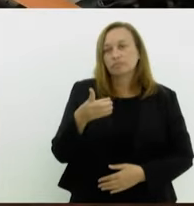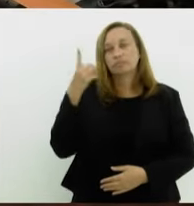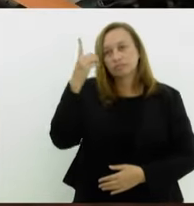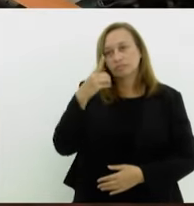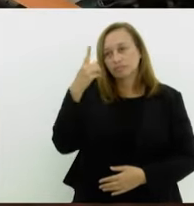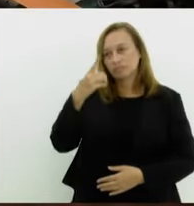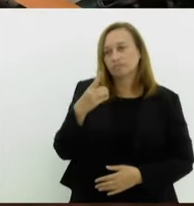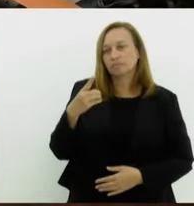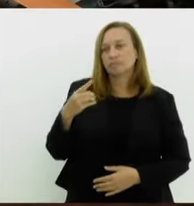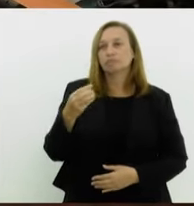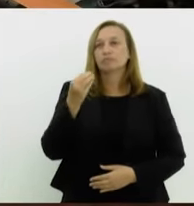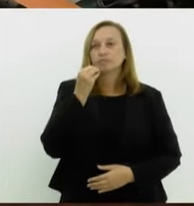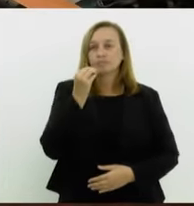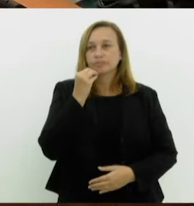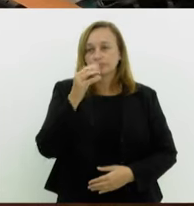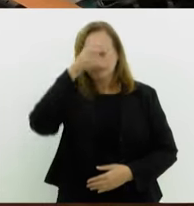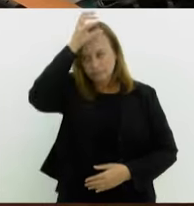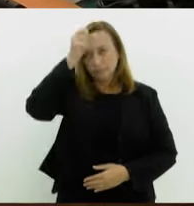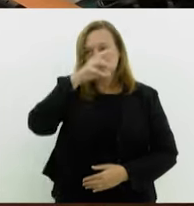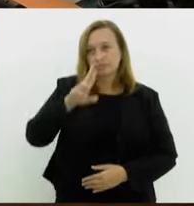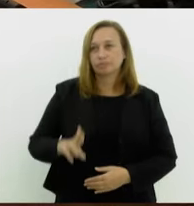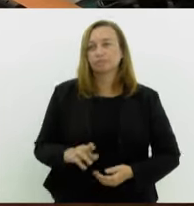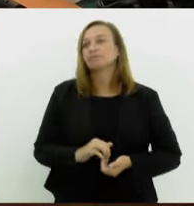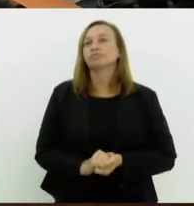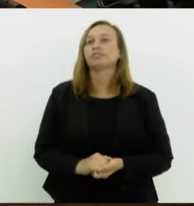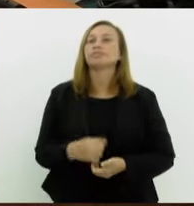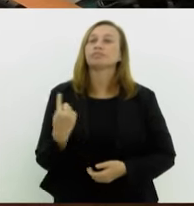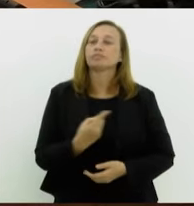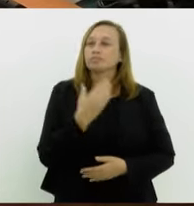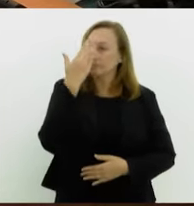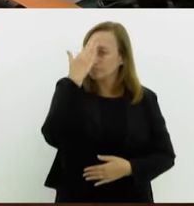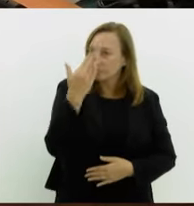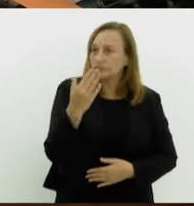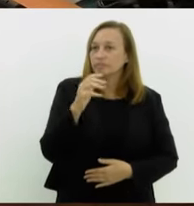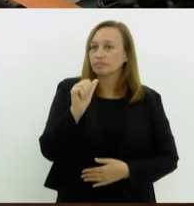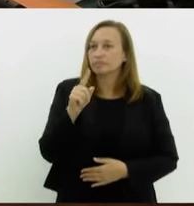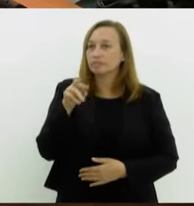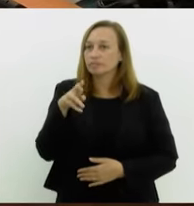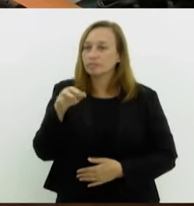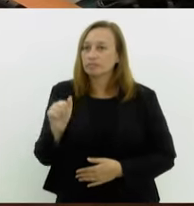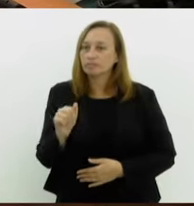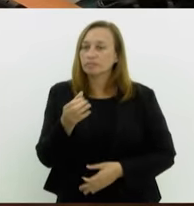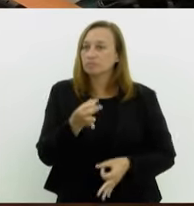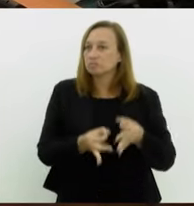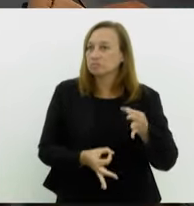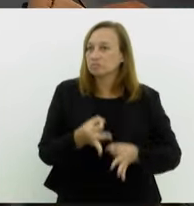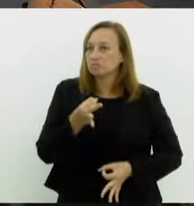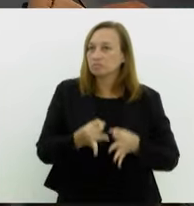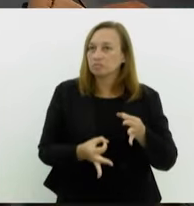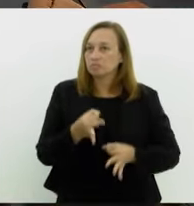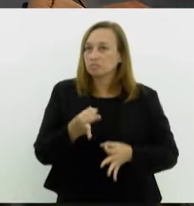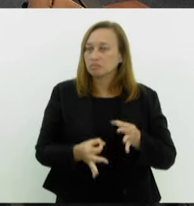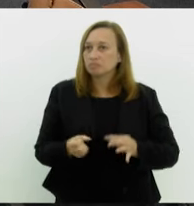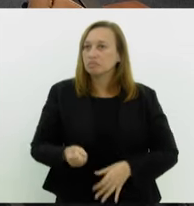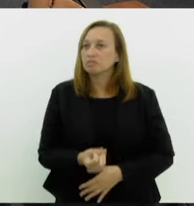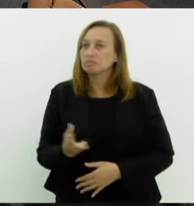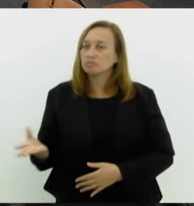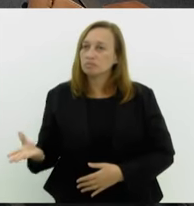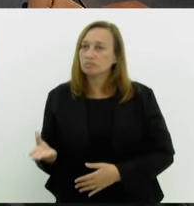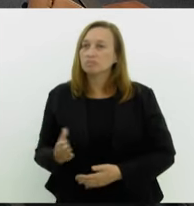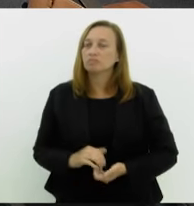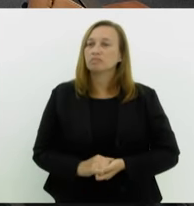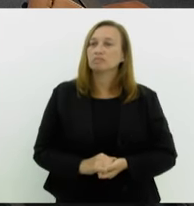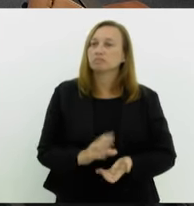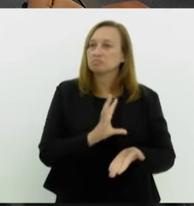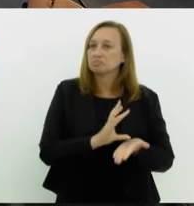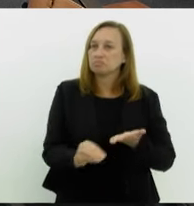tiju muito obrigada gente nós que agradecemos a Adriana foi uma juíza eh enquanto juíza assim a